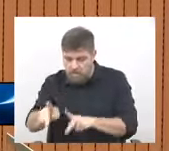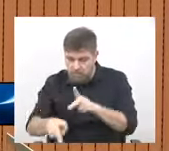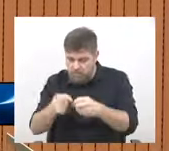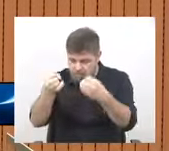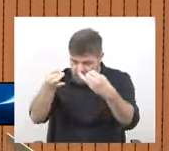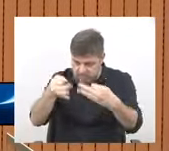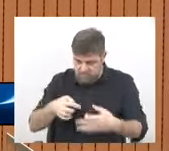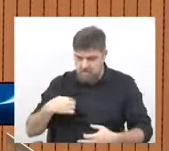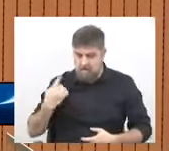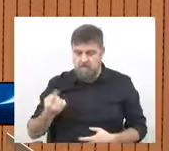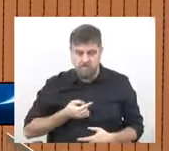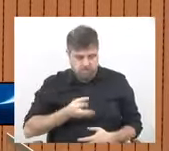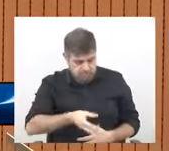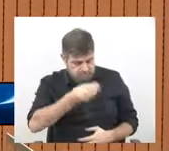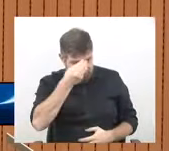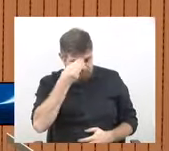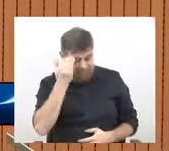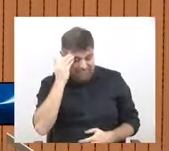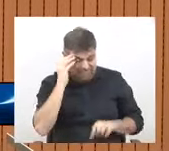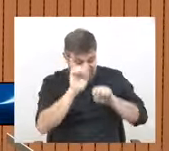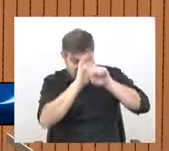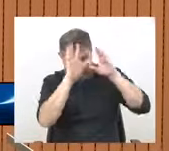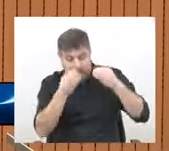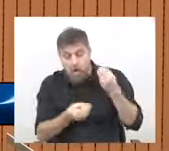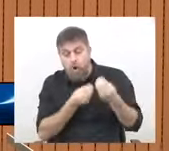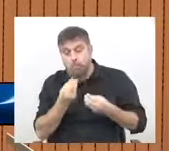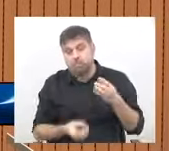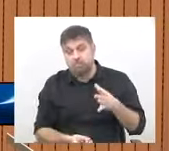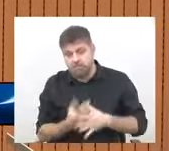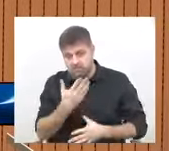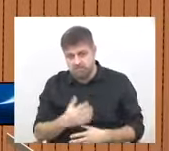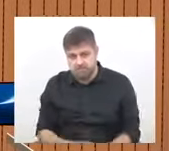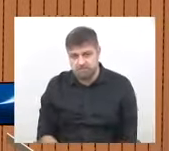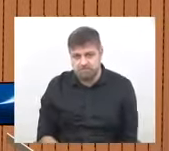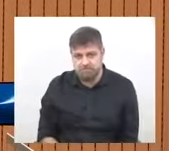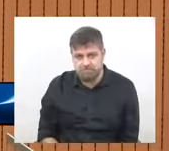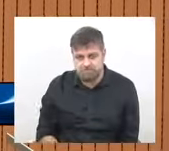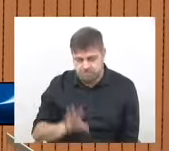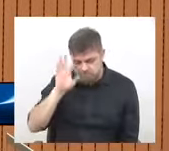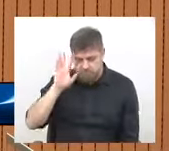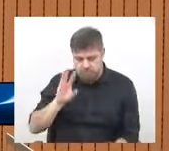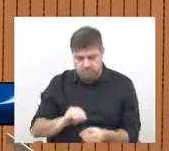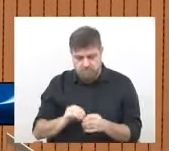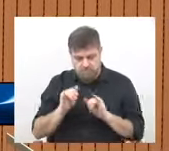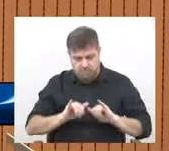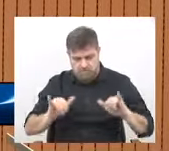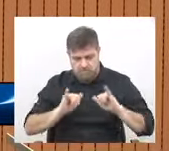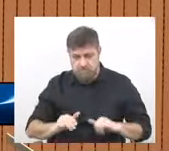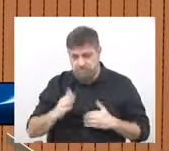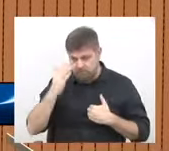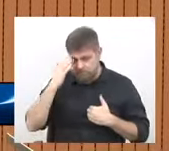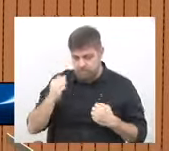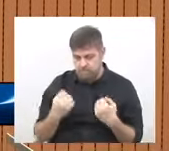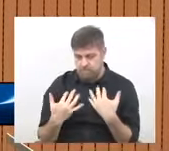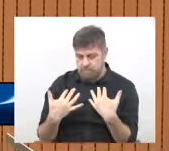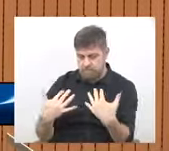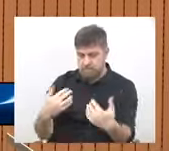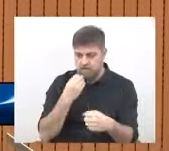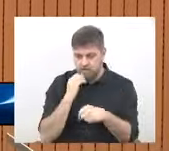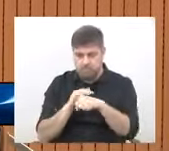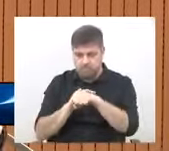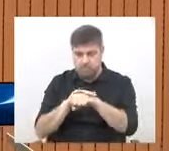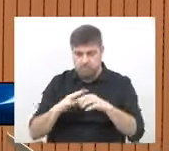para essa casa aqui de que forma será. Era esse o meu recado, agradeço a atenção de todos, uma boa